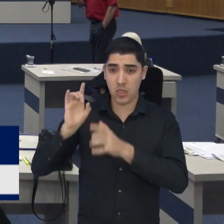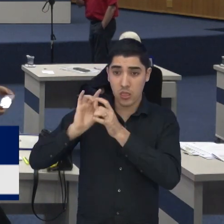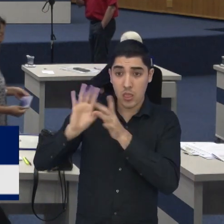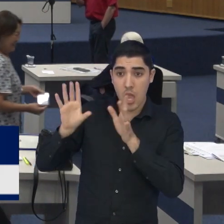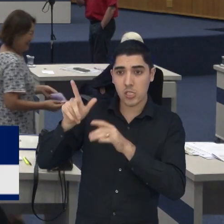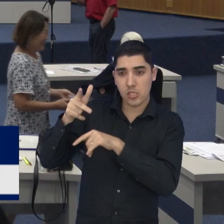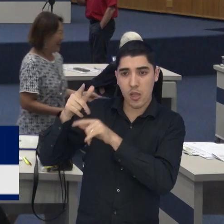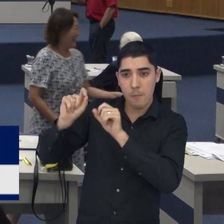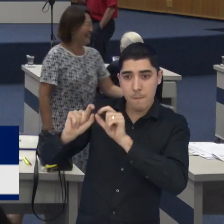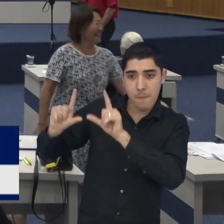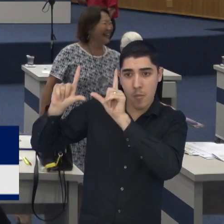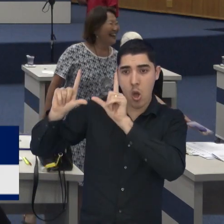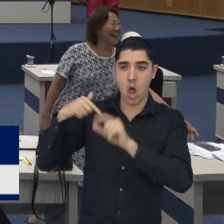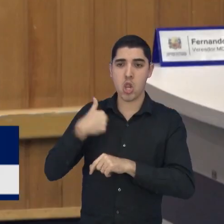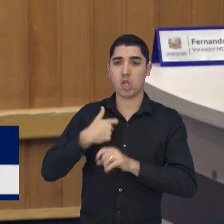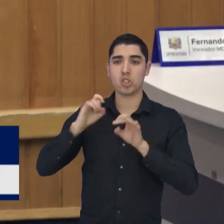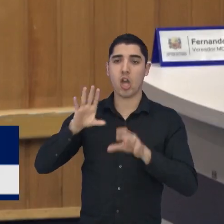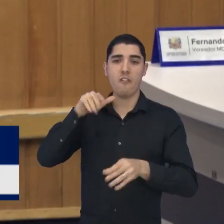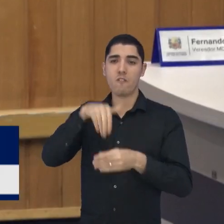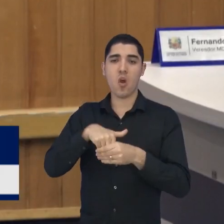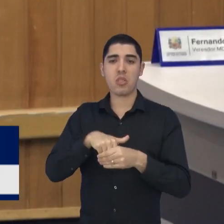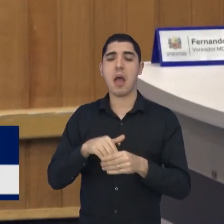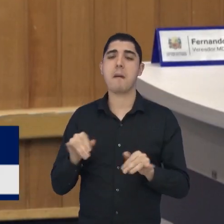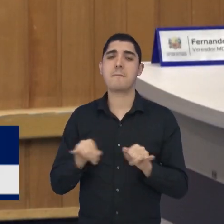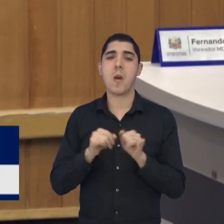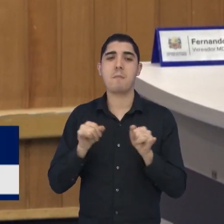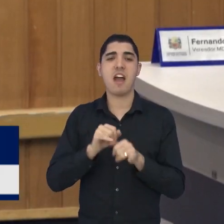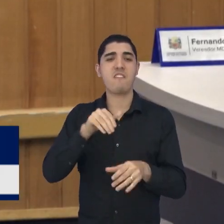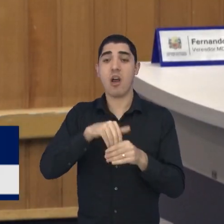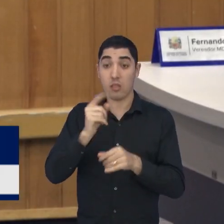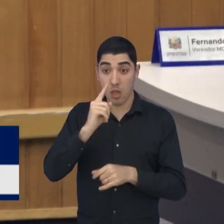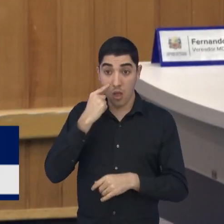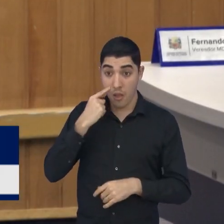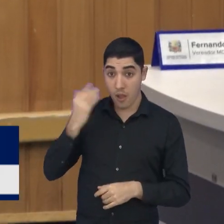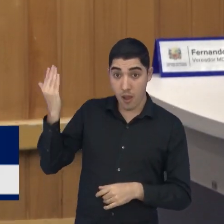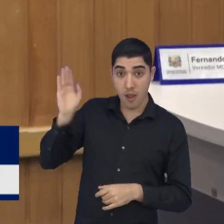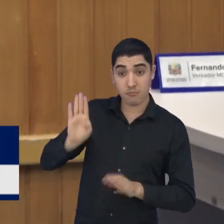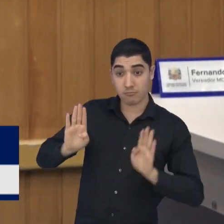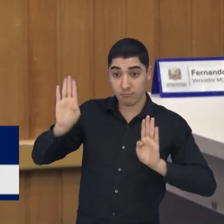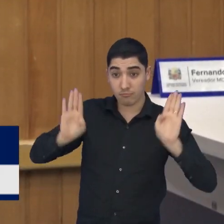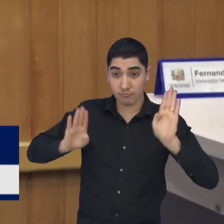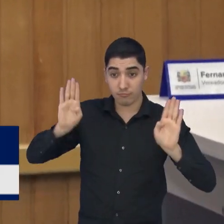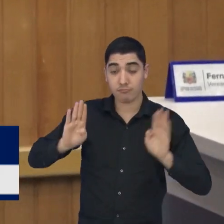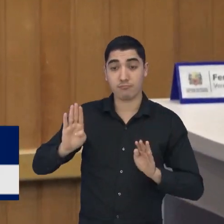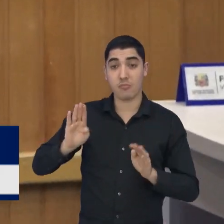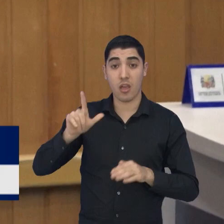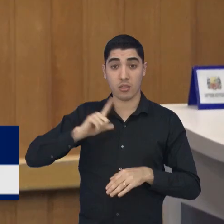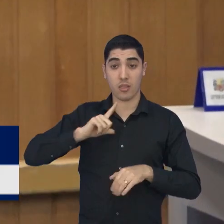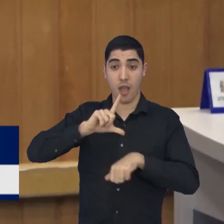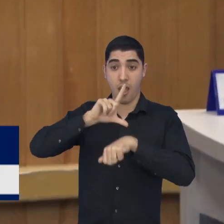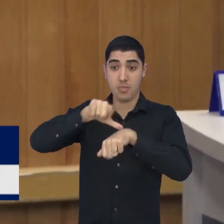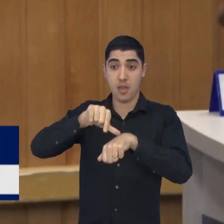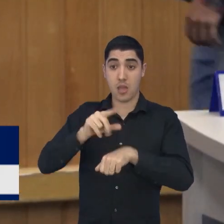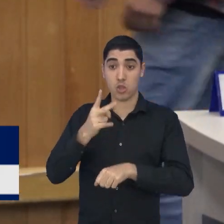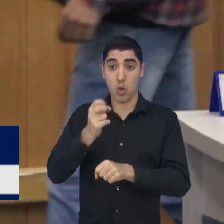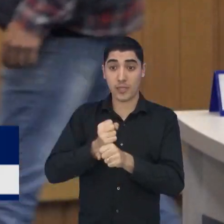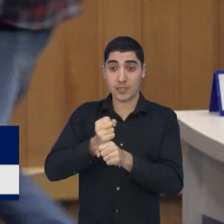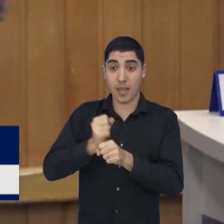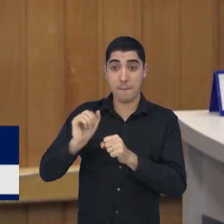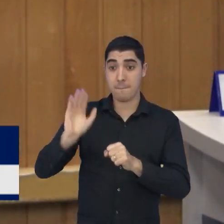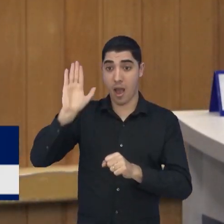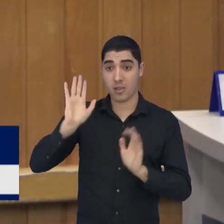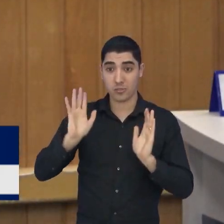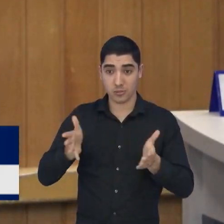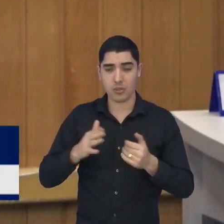porque a gente não vota aqui por votar. Está lá, a licitação de transporte coletivo está atrasada há mais de 2 anos. E eu lembro aos